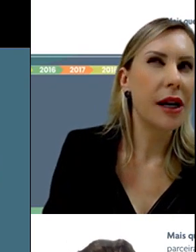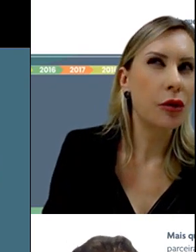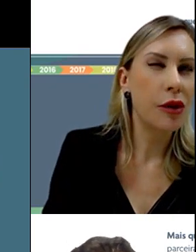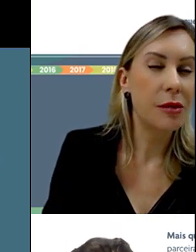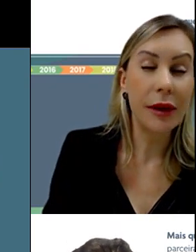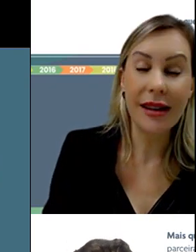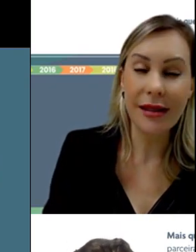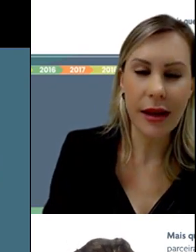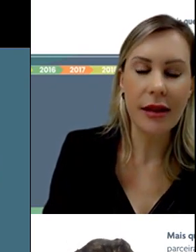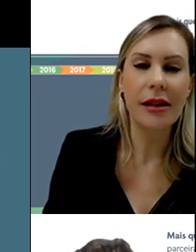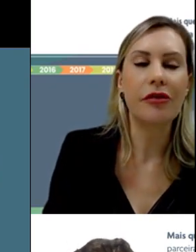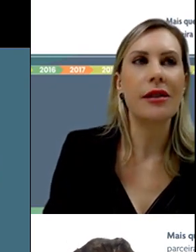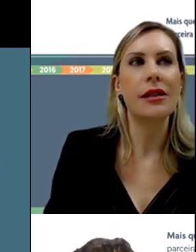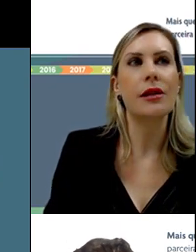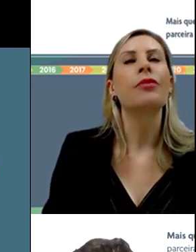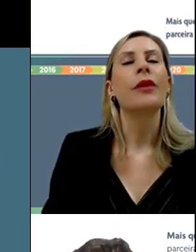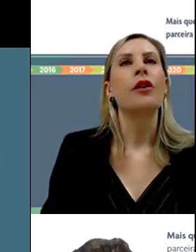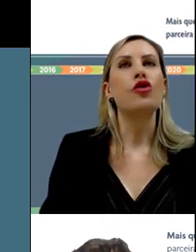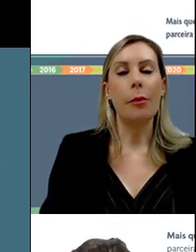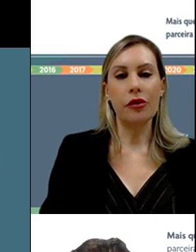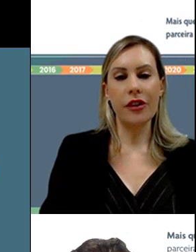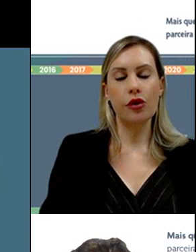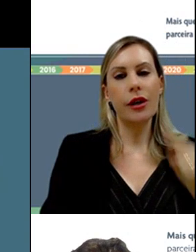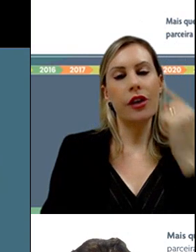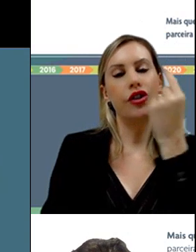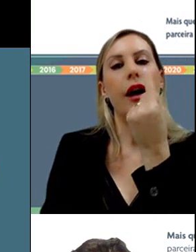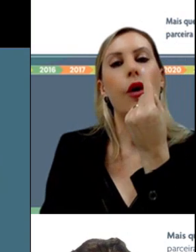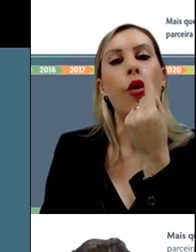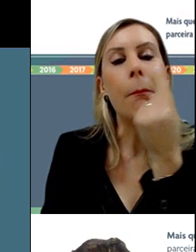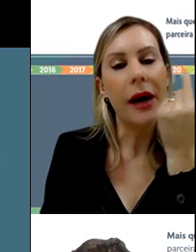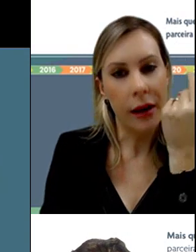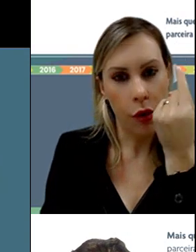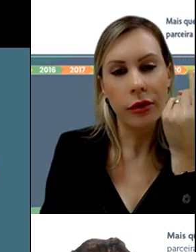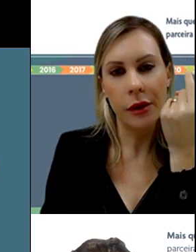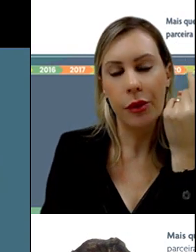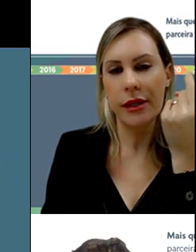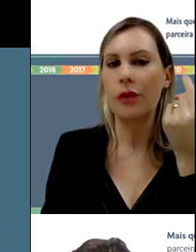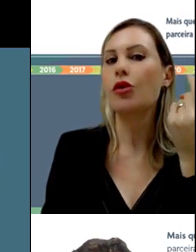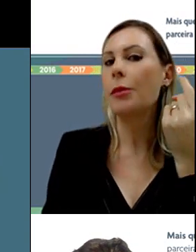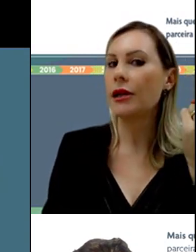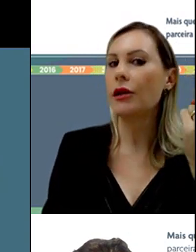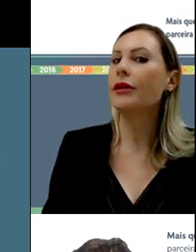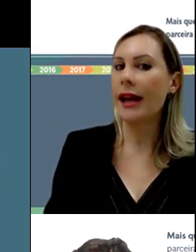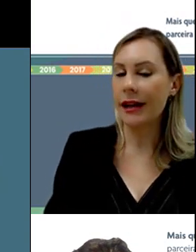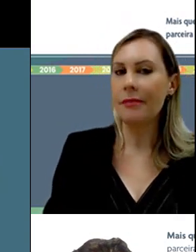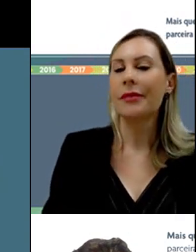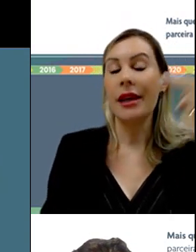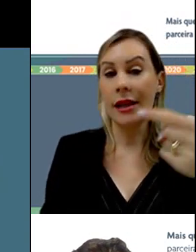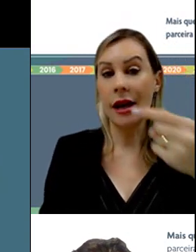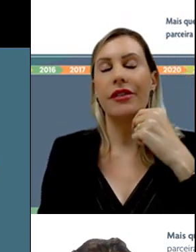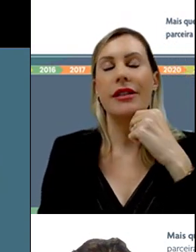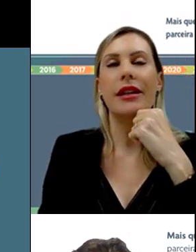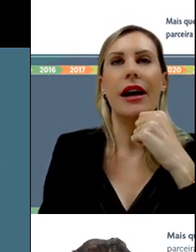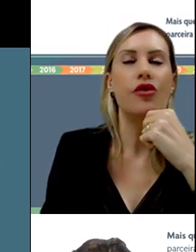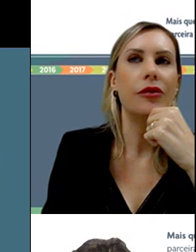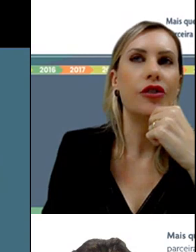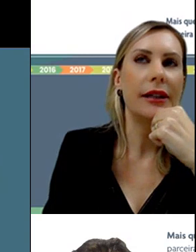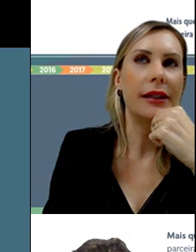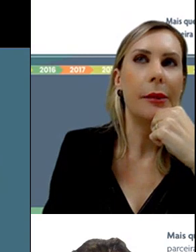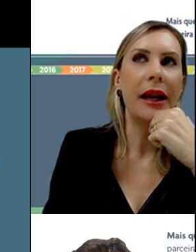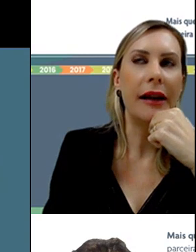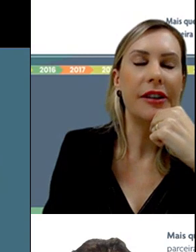se eu não me engano, em 2016 na fundação, de uma professora que tinha uma contribuição no plano dela e da